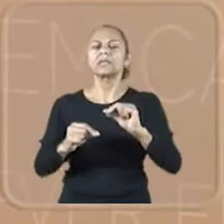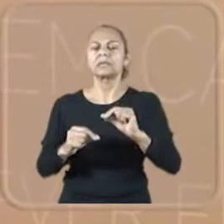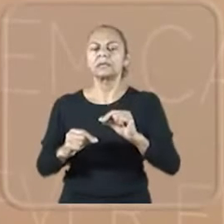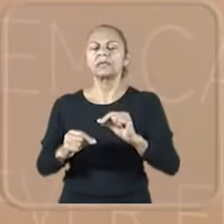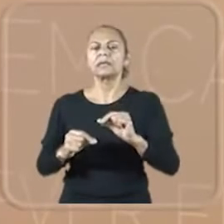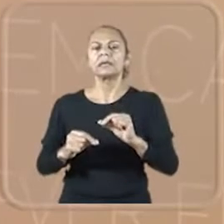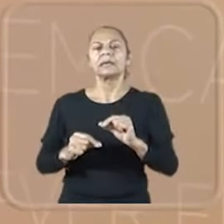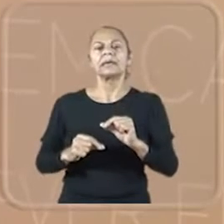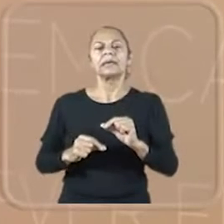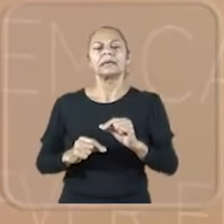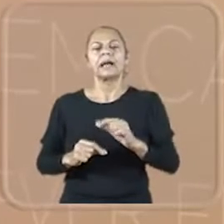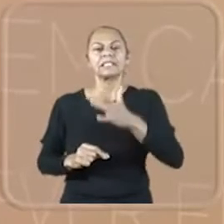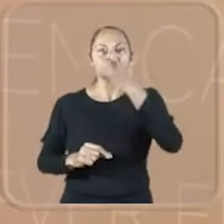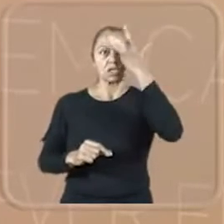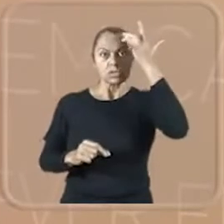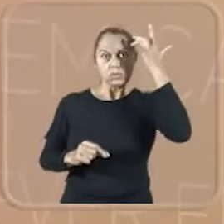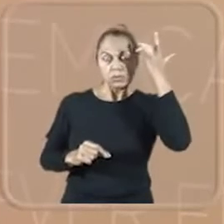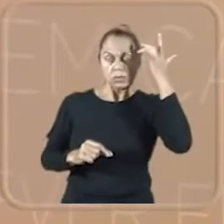de ter